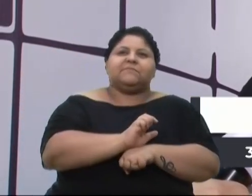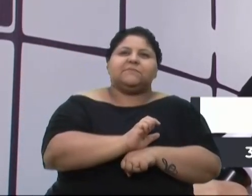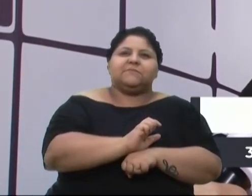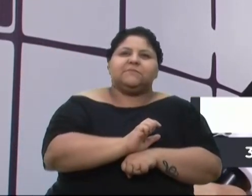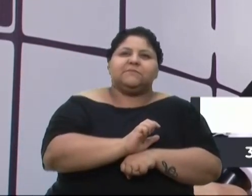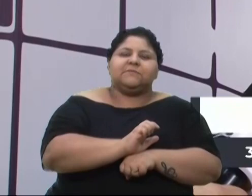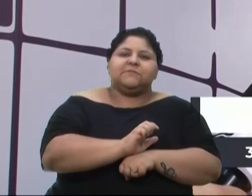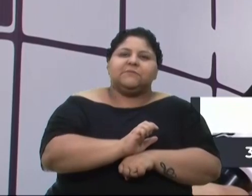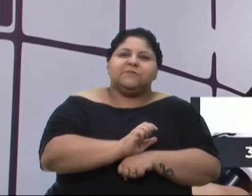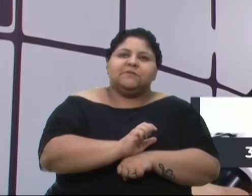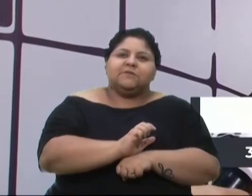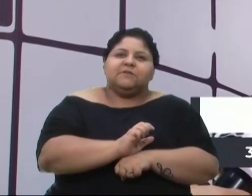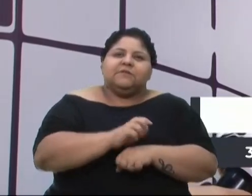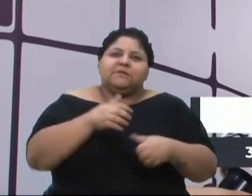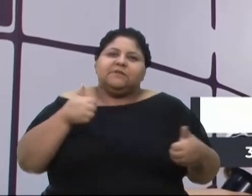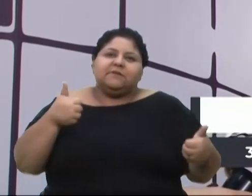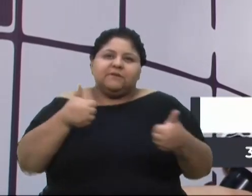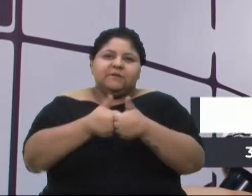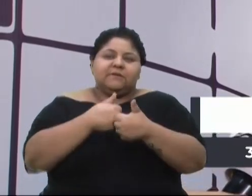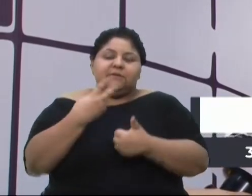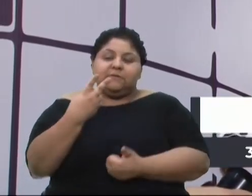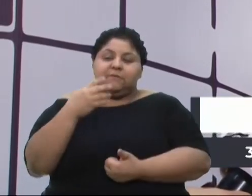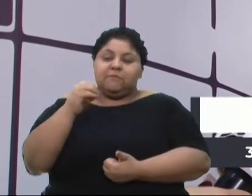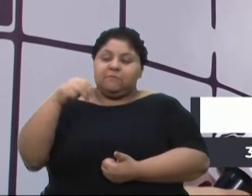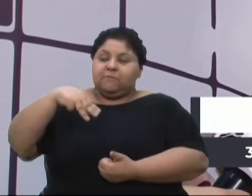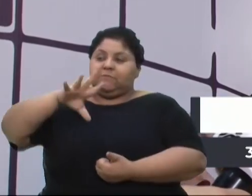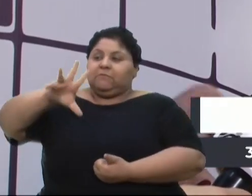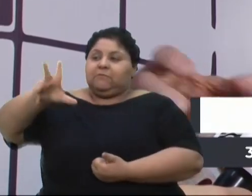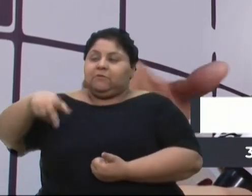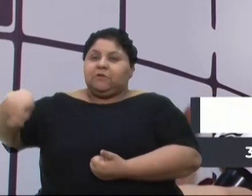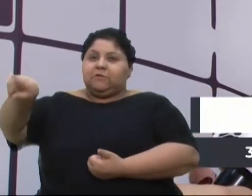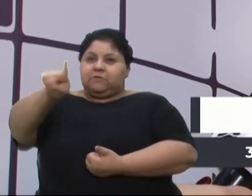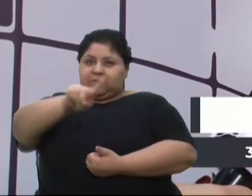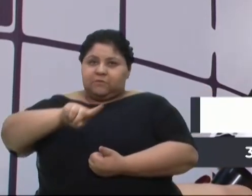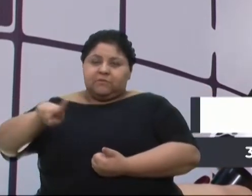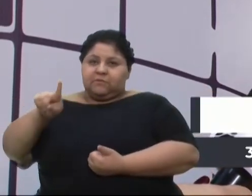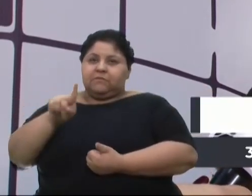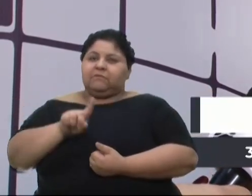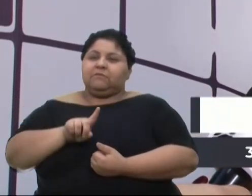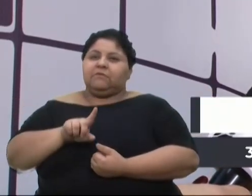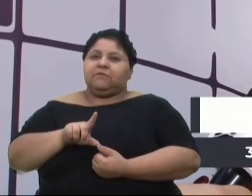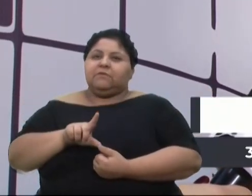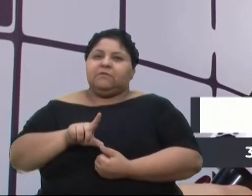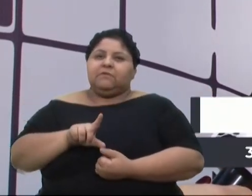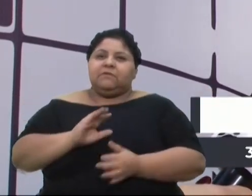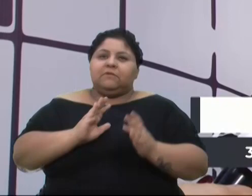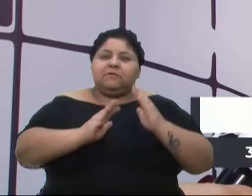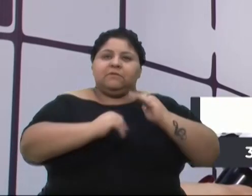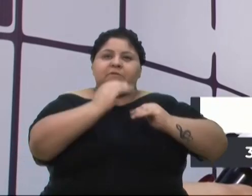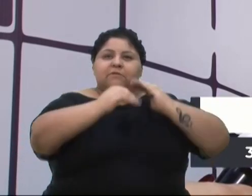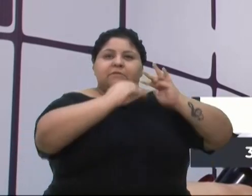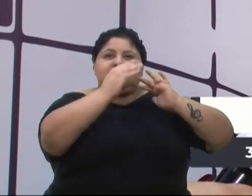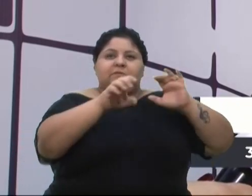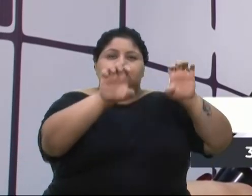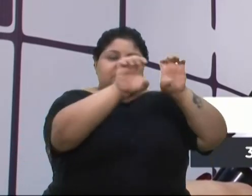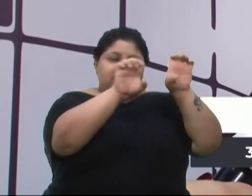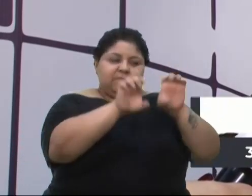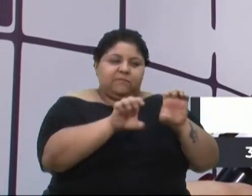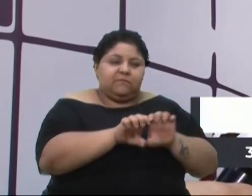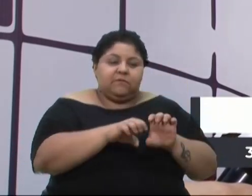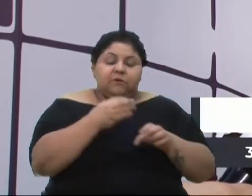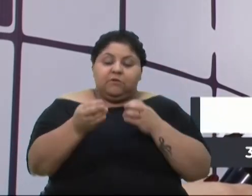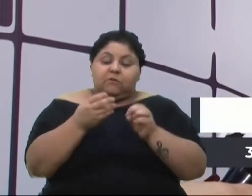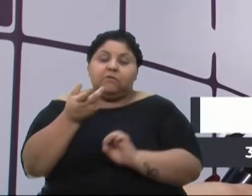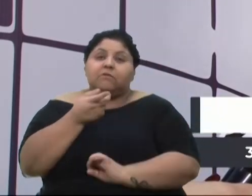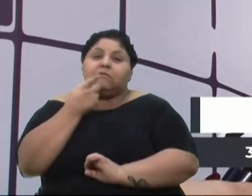de aproximadamente 20 milhões para que seja montada essa estrutura e, como